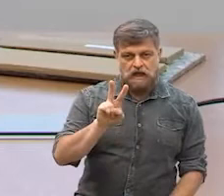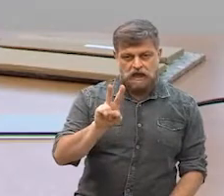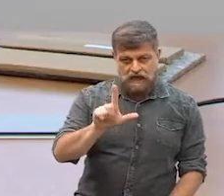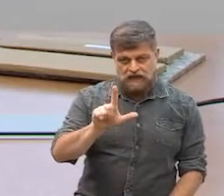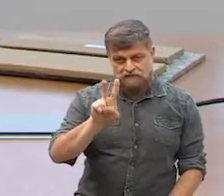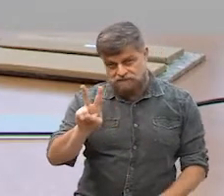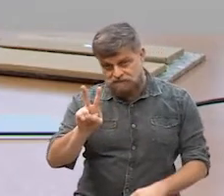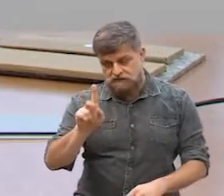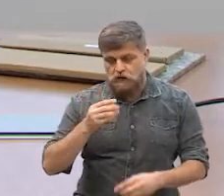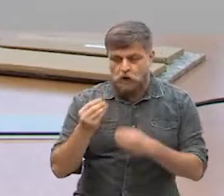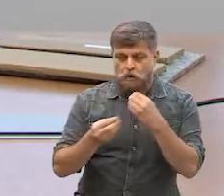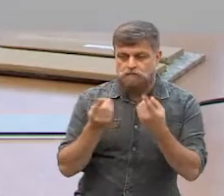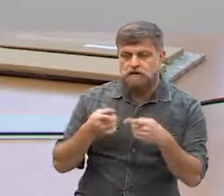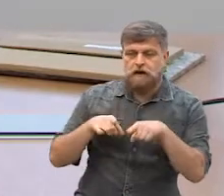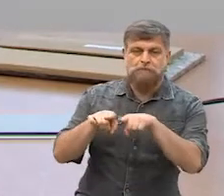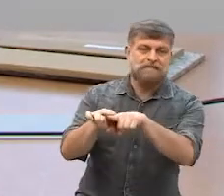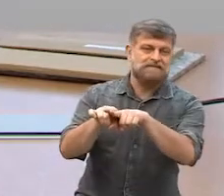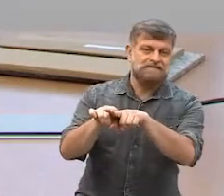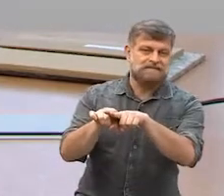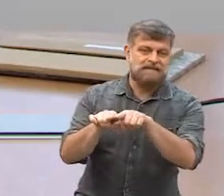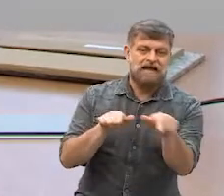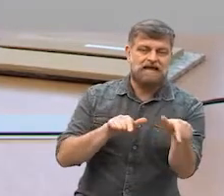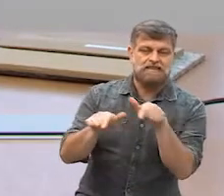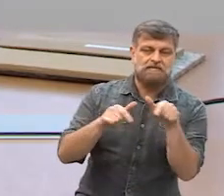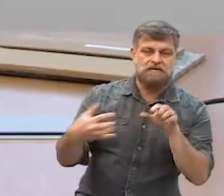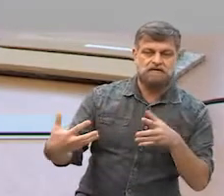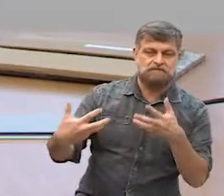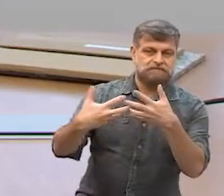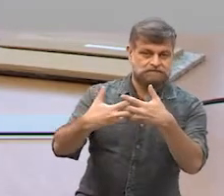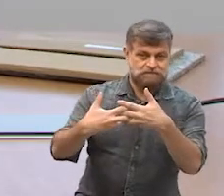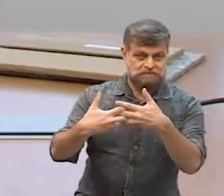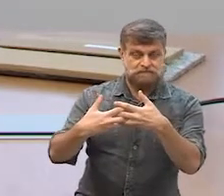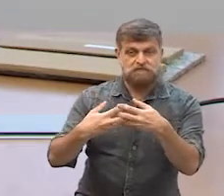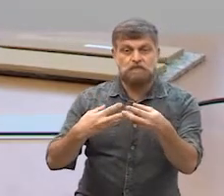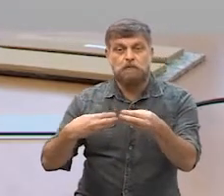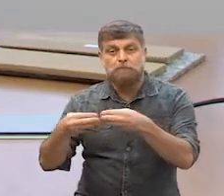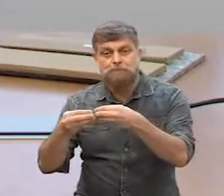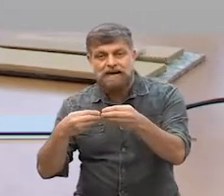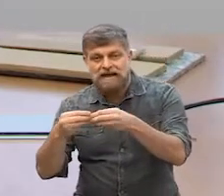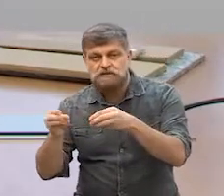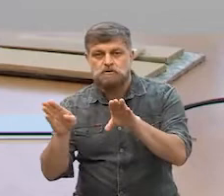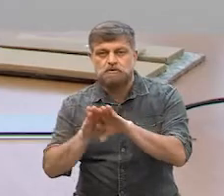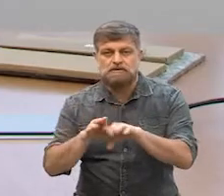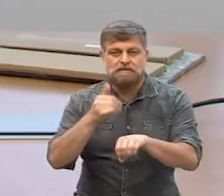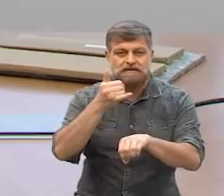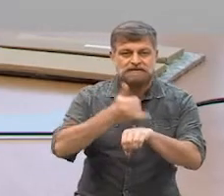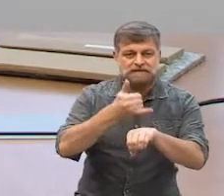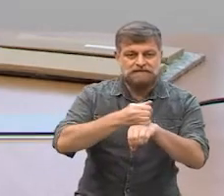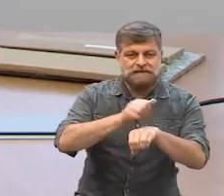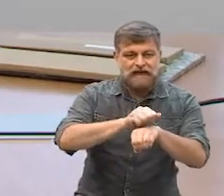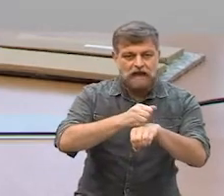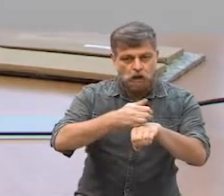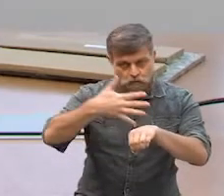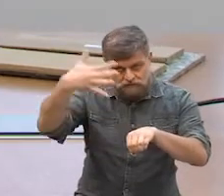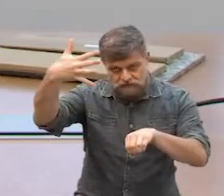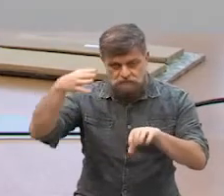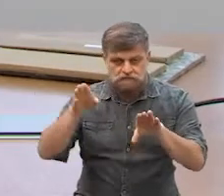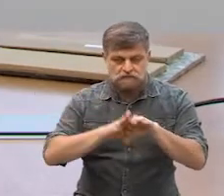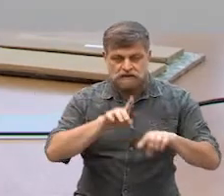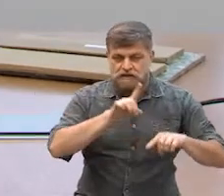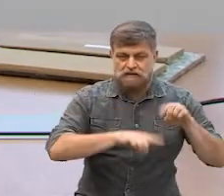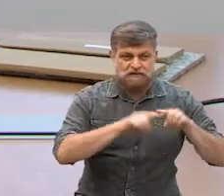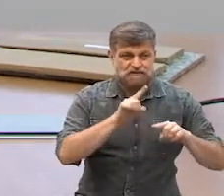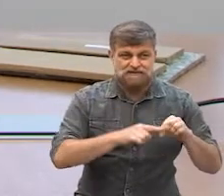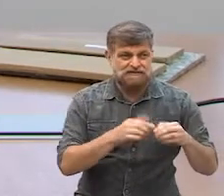esse parceiro que ia trabalhar, por exemplo, com plástico e com alumínio, que é um produto que diretamente não é o